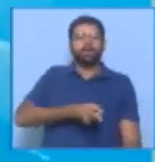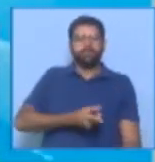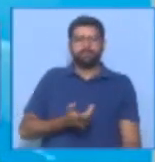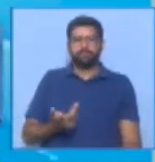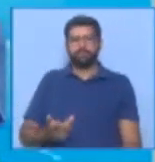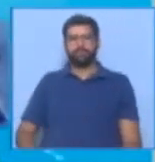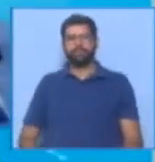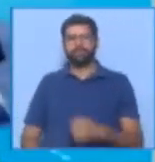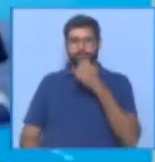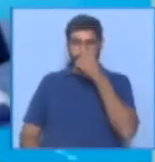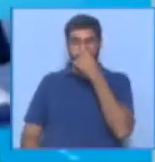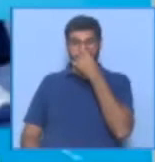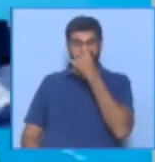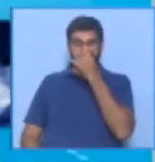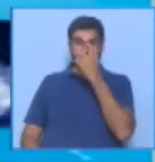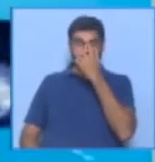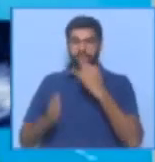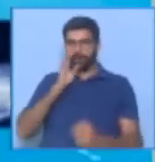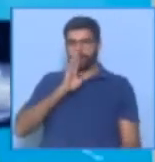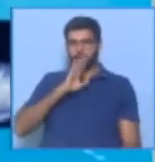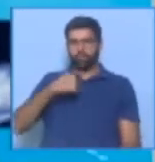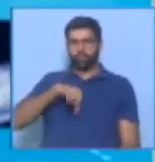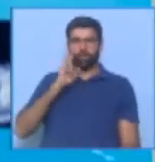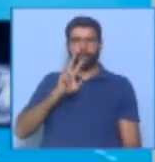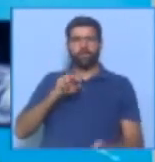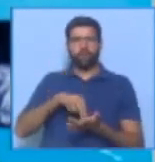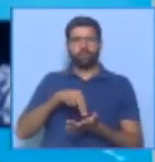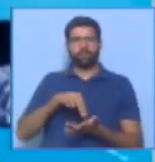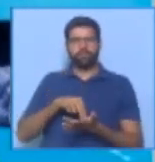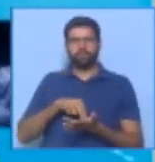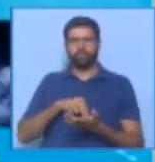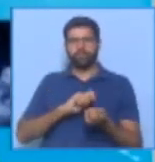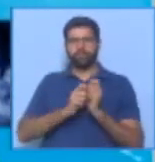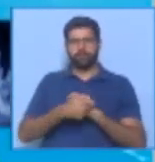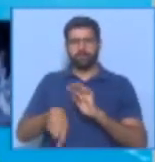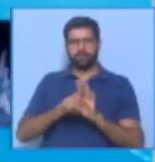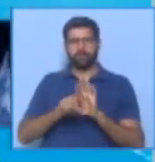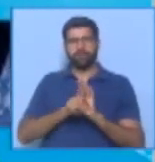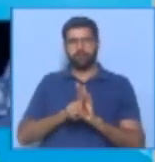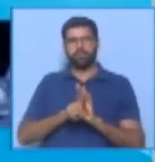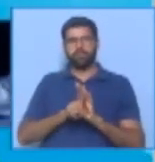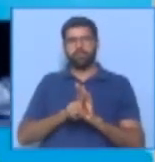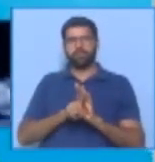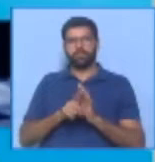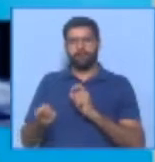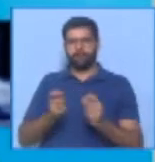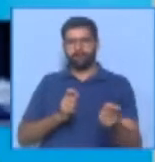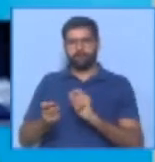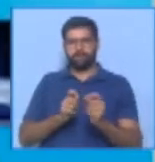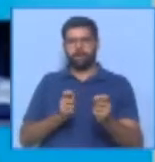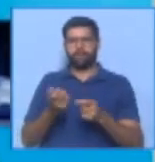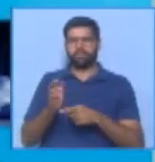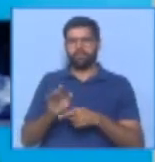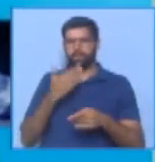feminino. Sempre que encontramos este posicionamento nas últimas alterações legislativas que estão em debate, inclusivamente com